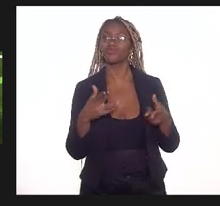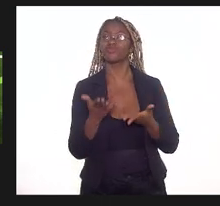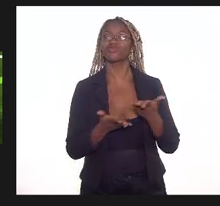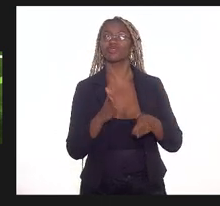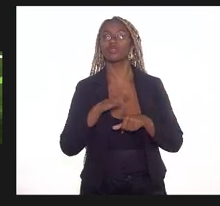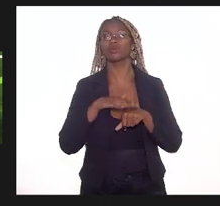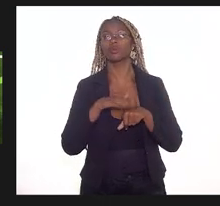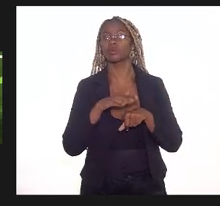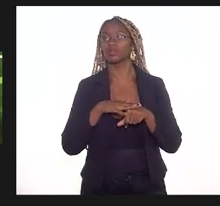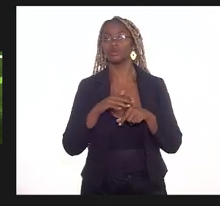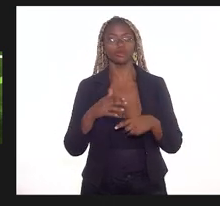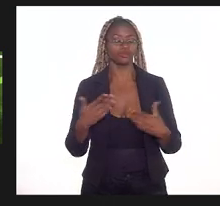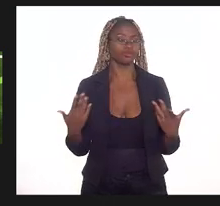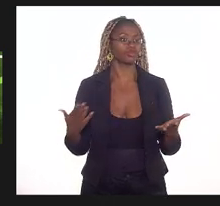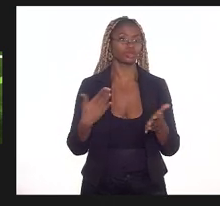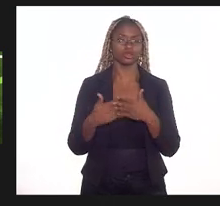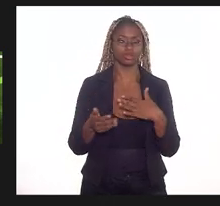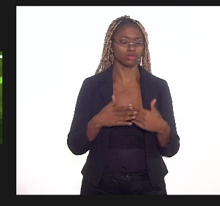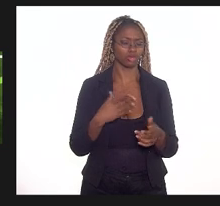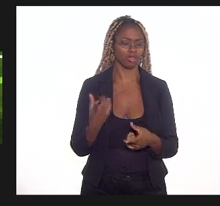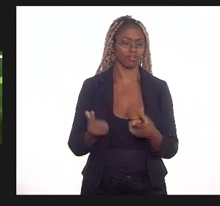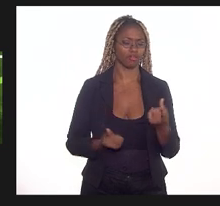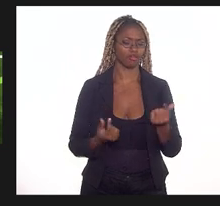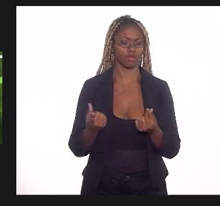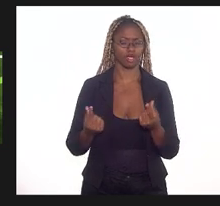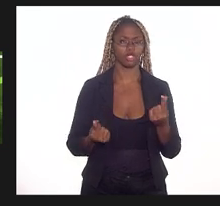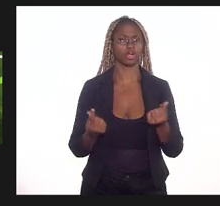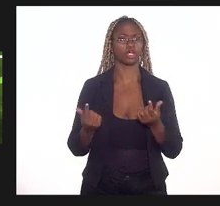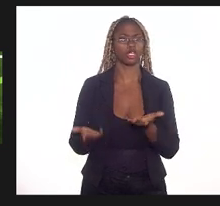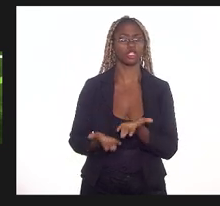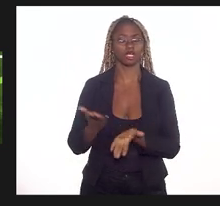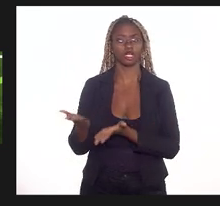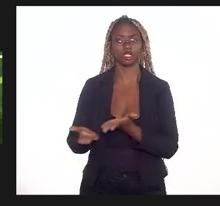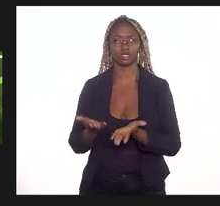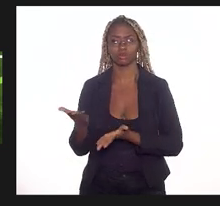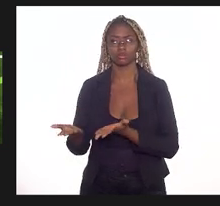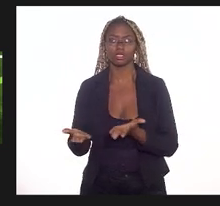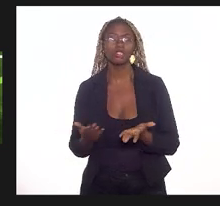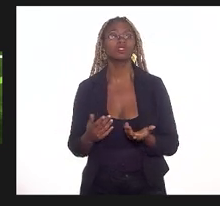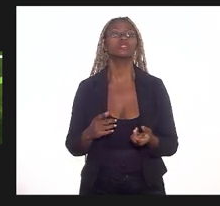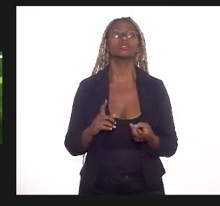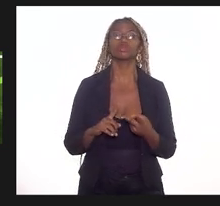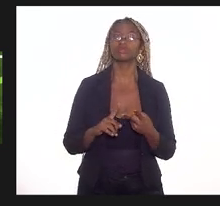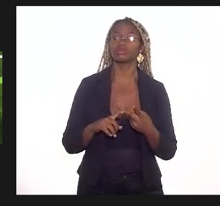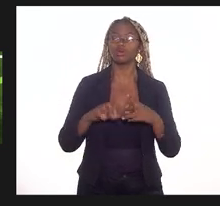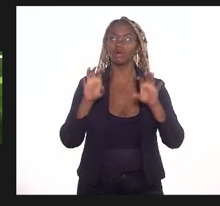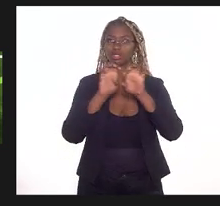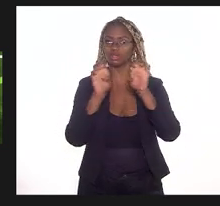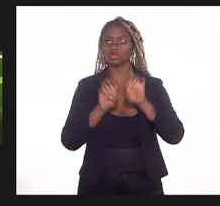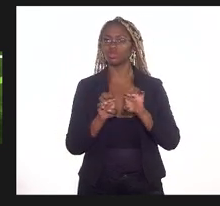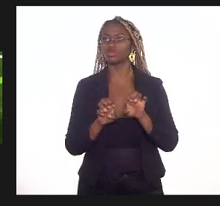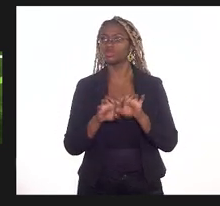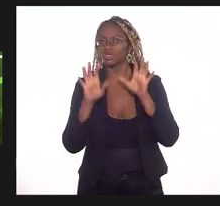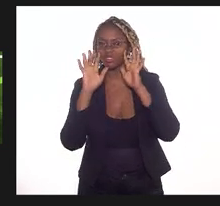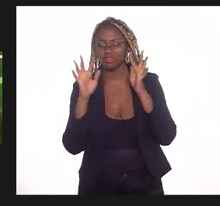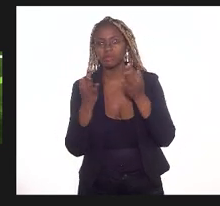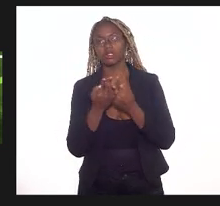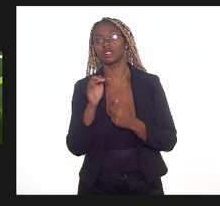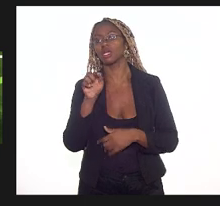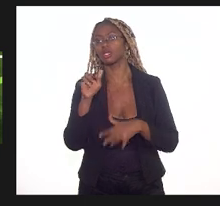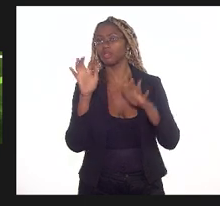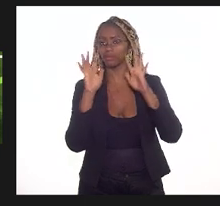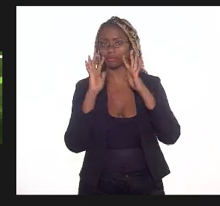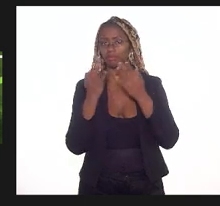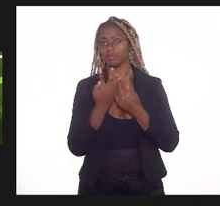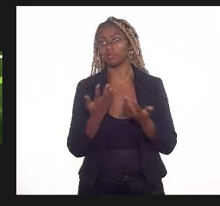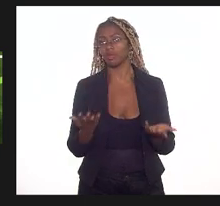Não importa seja ele o valor do tratamento, não importa a estrutura familiar dessa família,